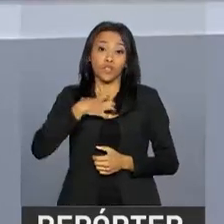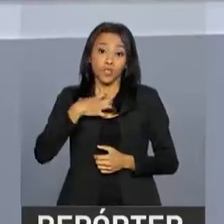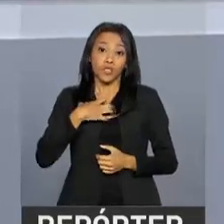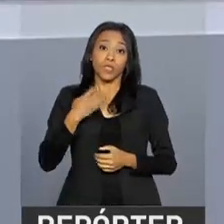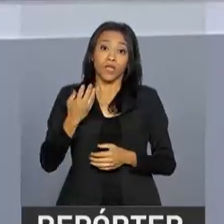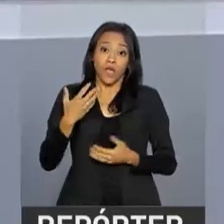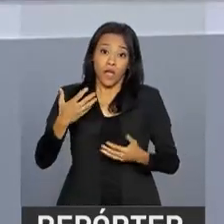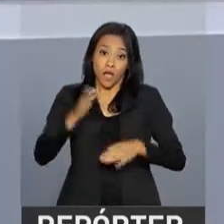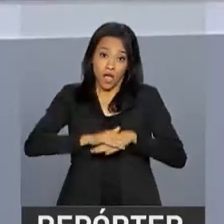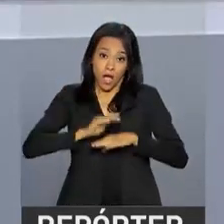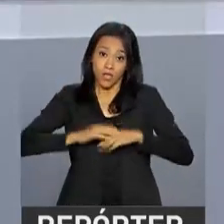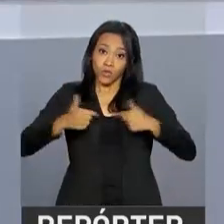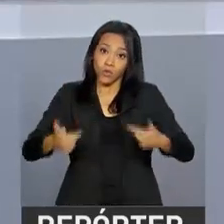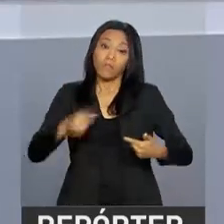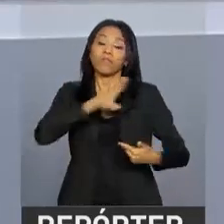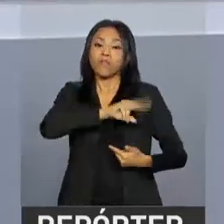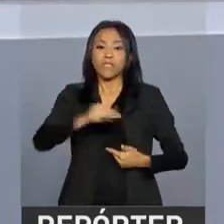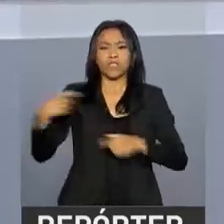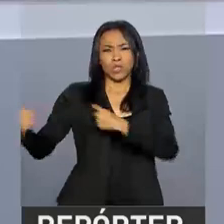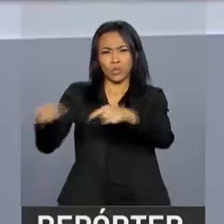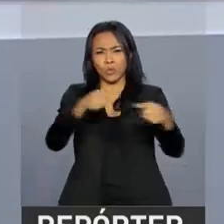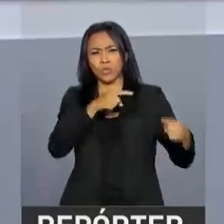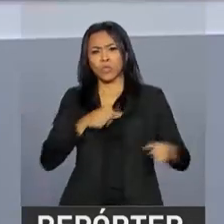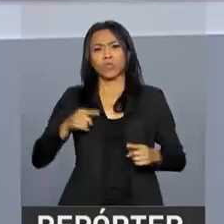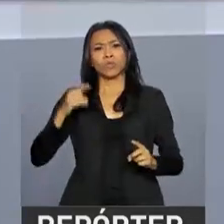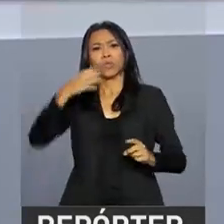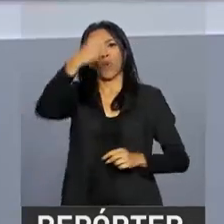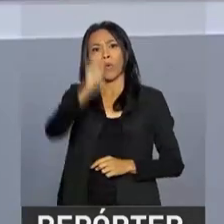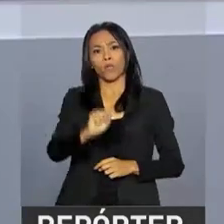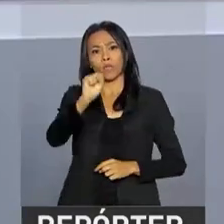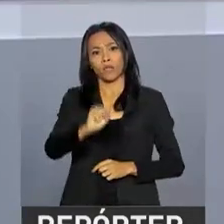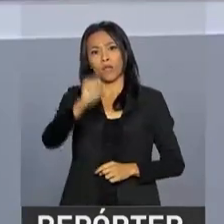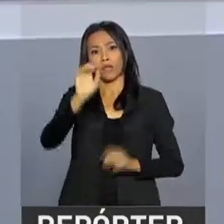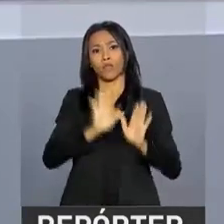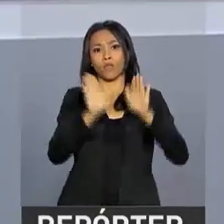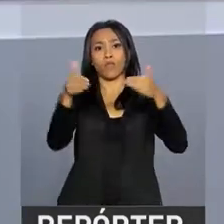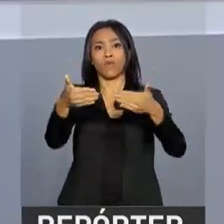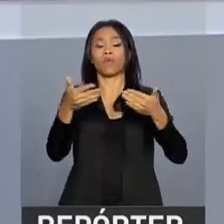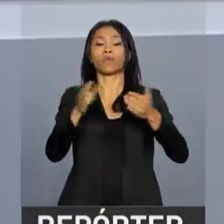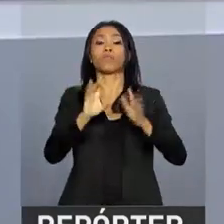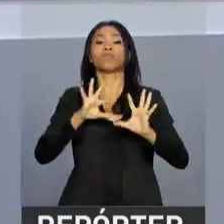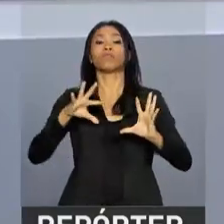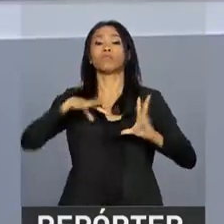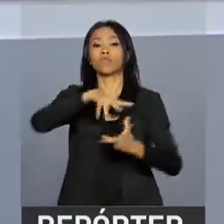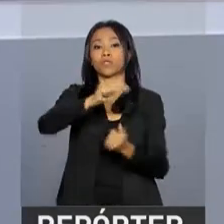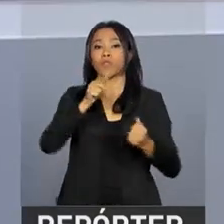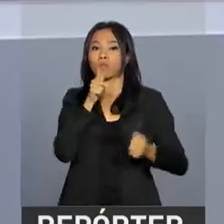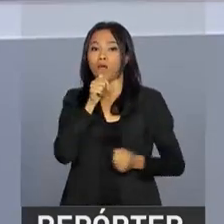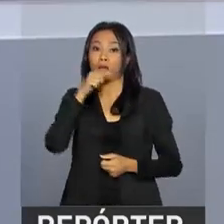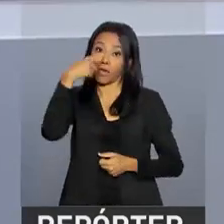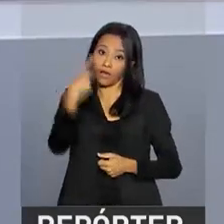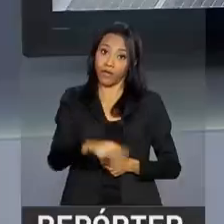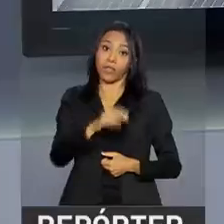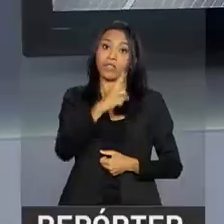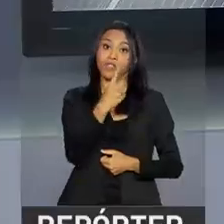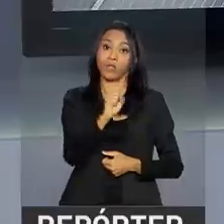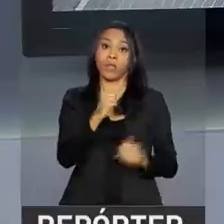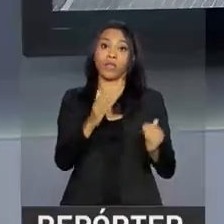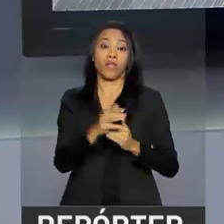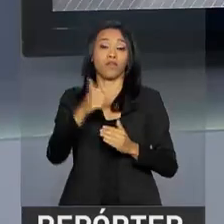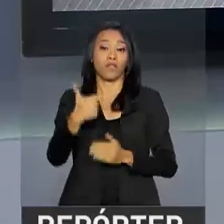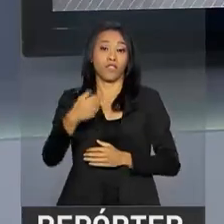debatidos durante o 8º fórum mundial da água que acontece de 18 a 23 de março aqui em brasília